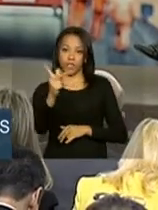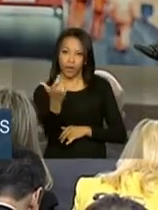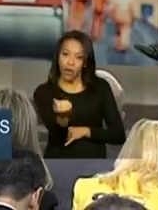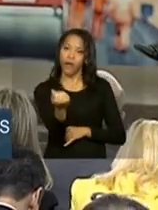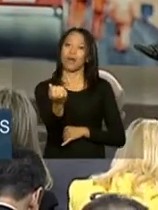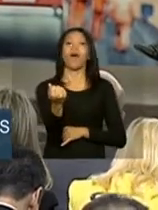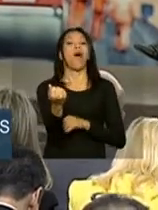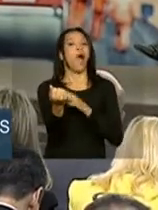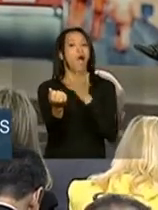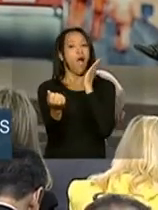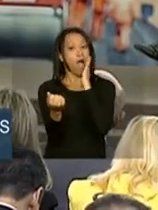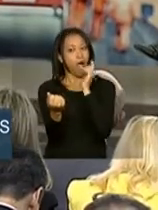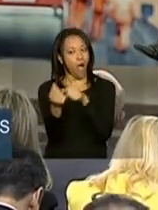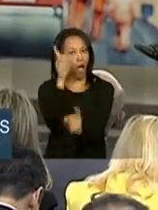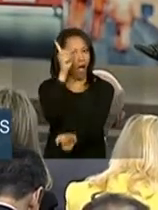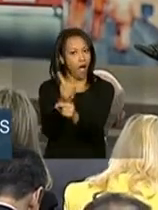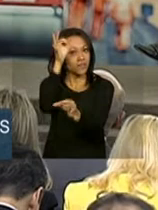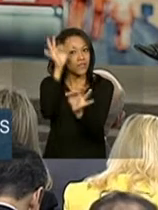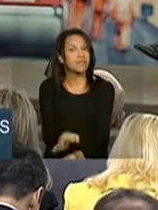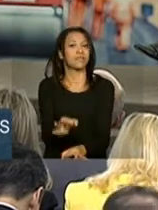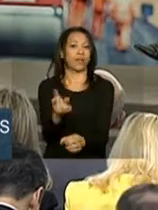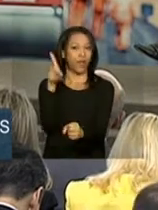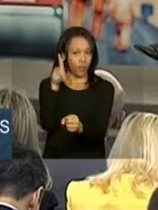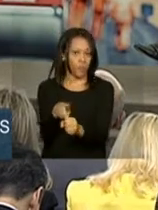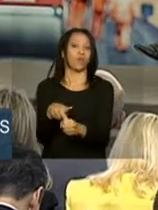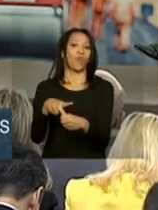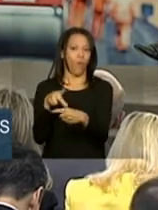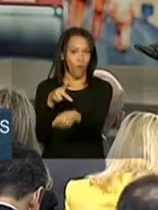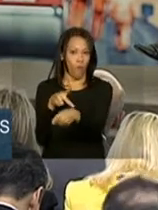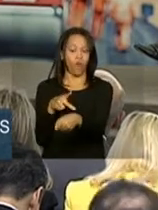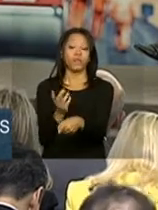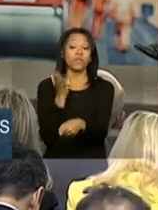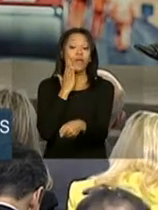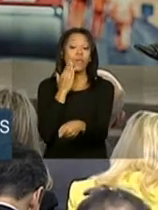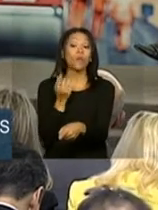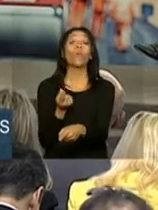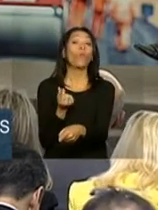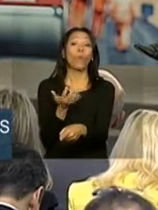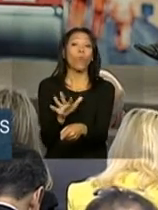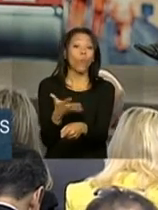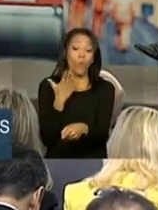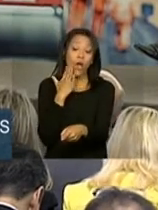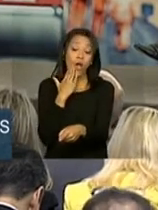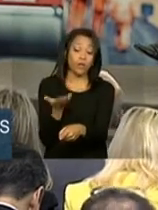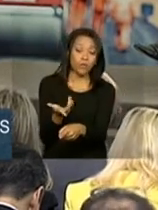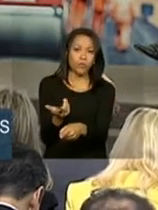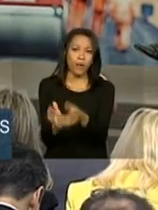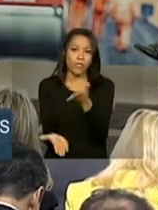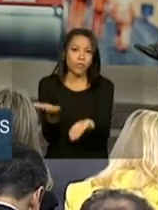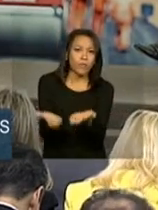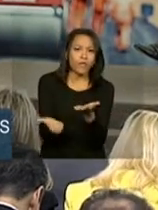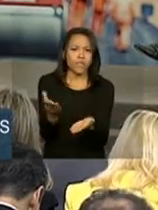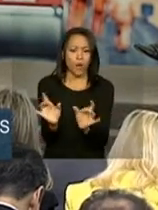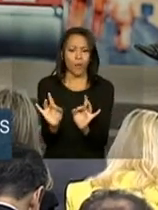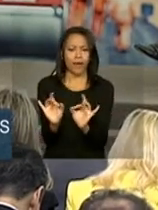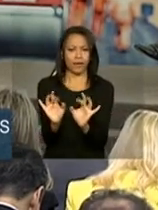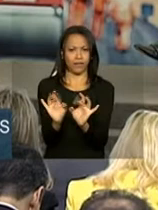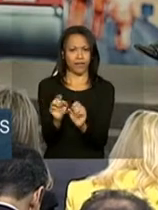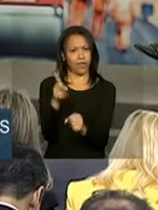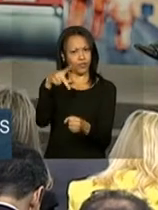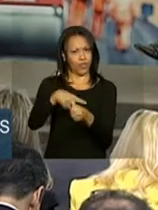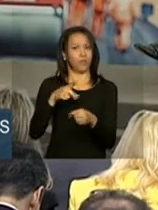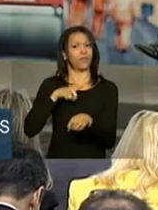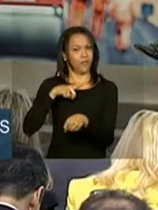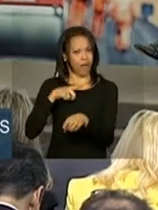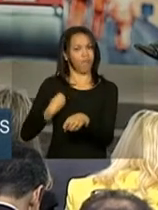tem petróleo. Nós conseguimos saber quanto de petróleo que tem. Nós conseguimos saber a qualidade do petróleo